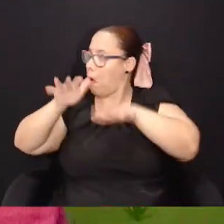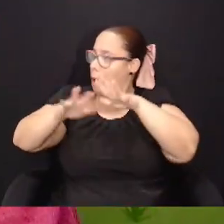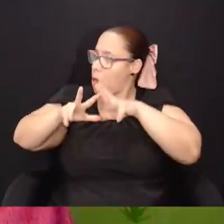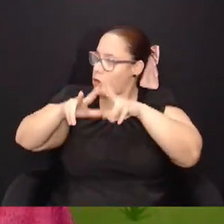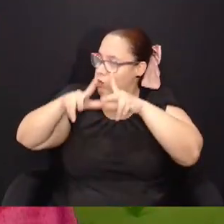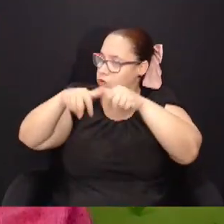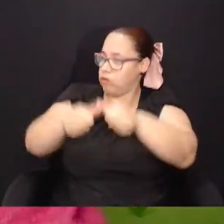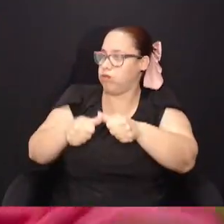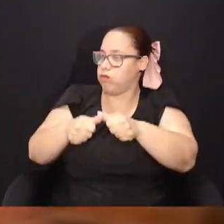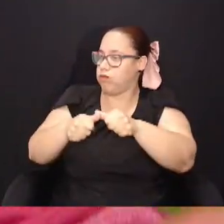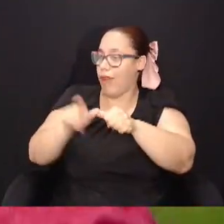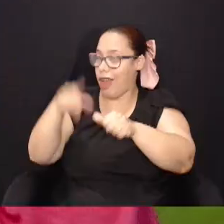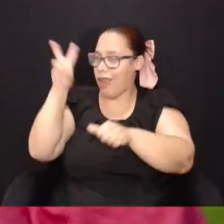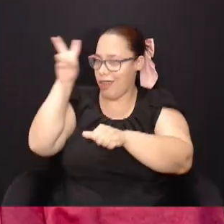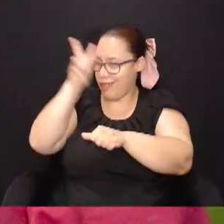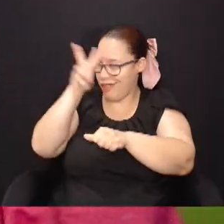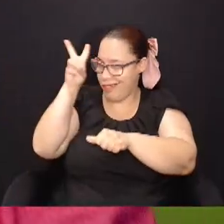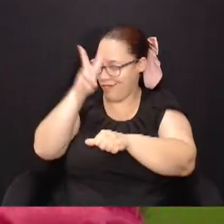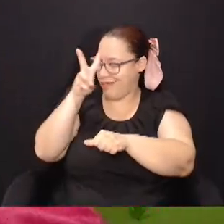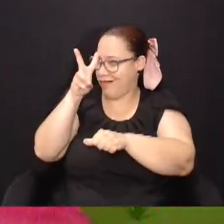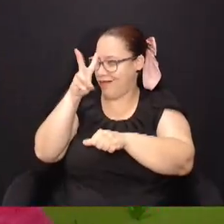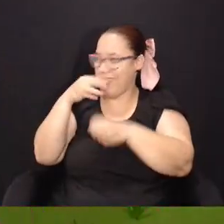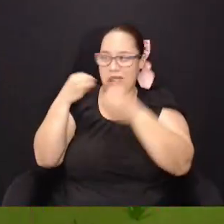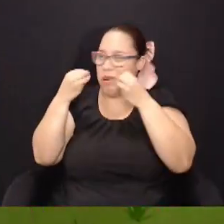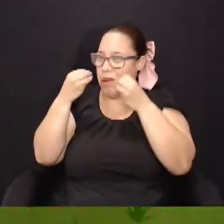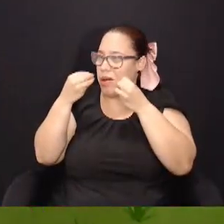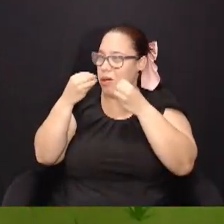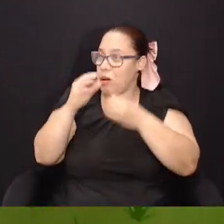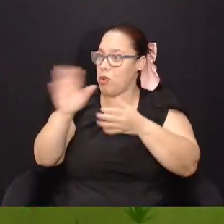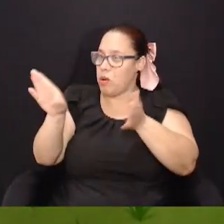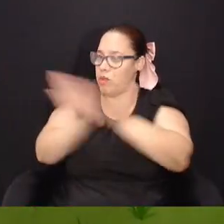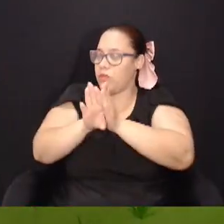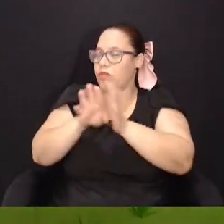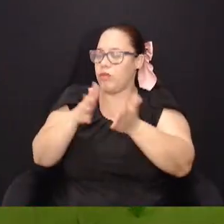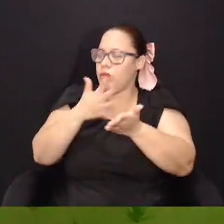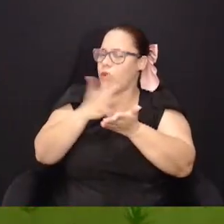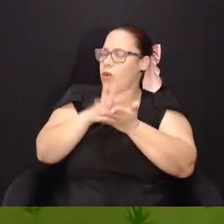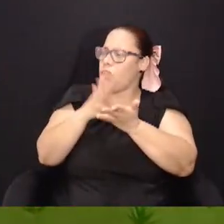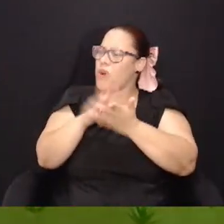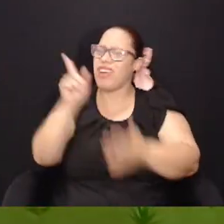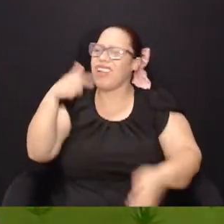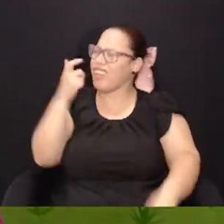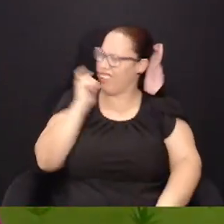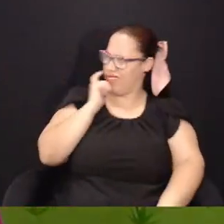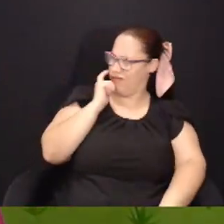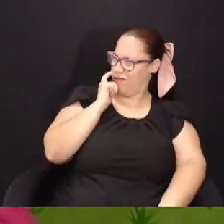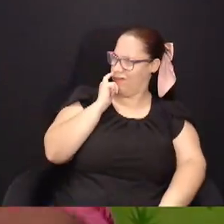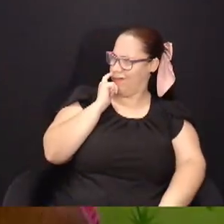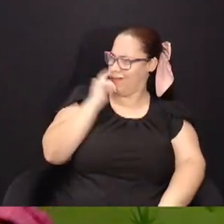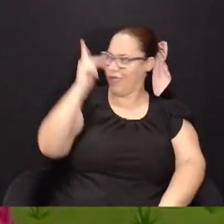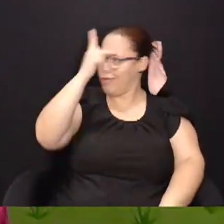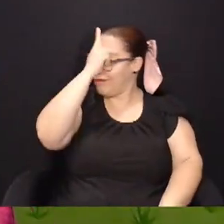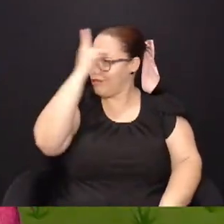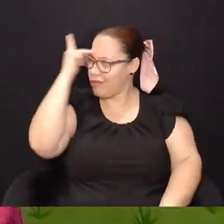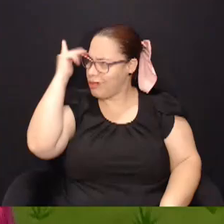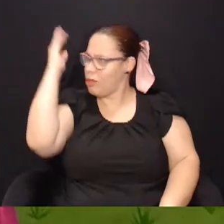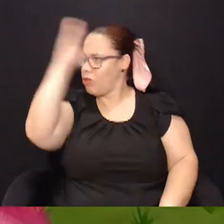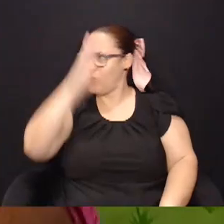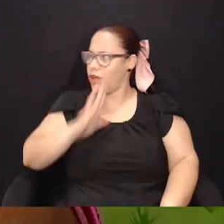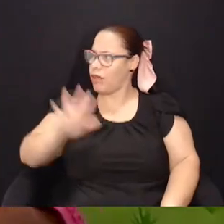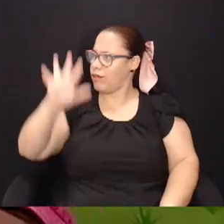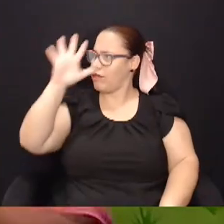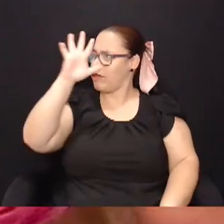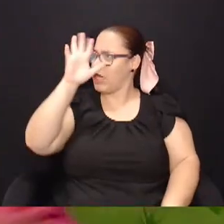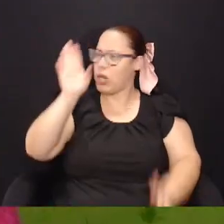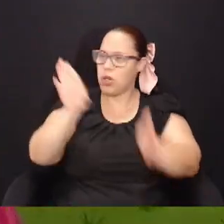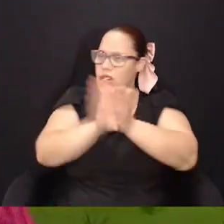dessa história, né, como é que chegou o samba, o que é o samba para as pessoas, para o Brasil, de onde veio,